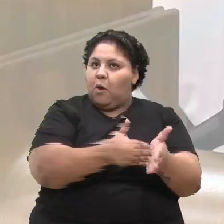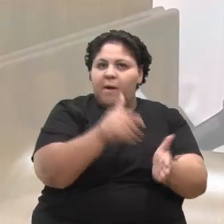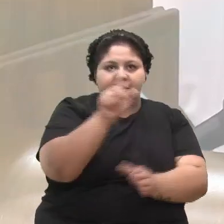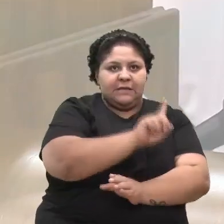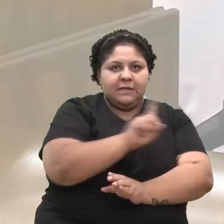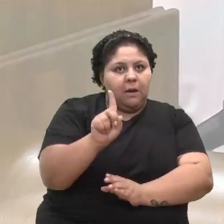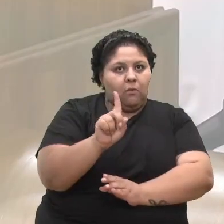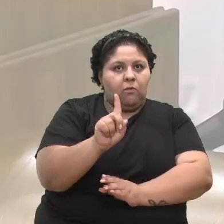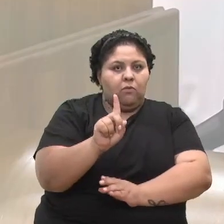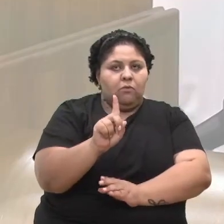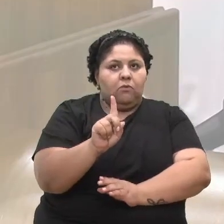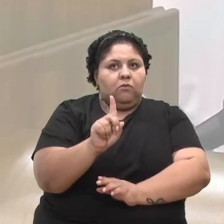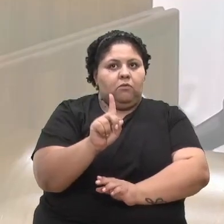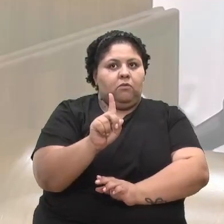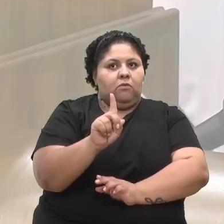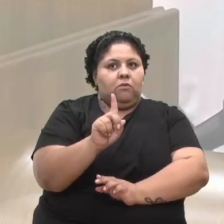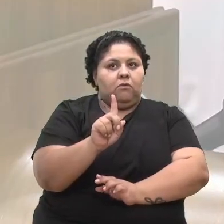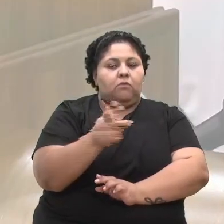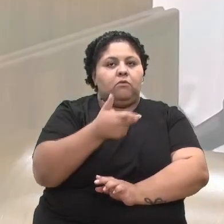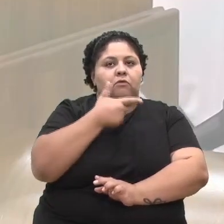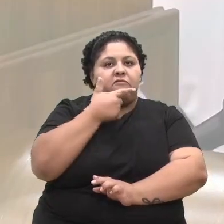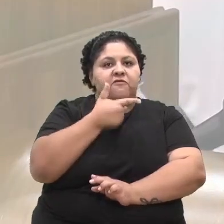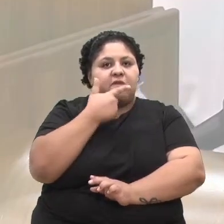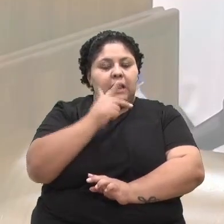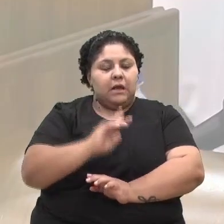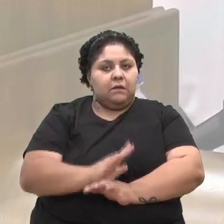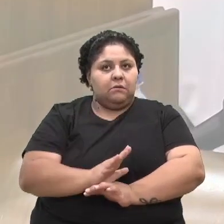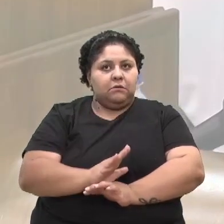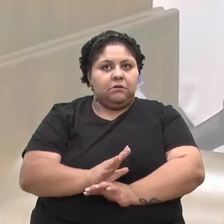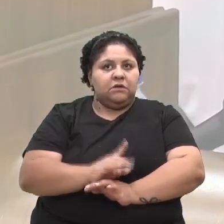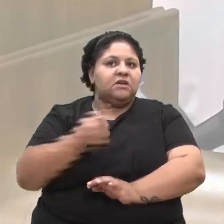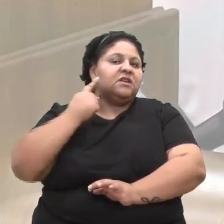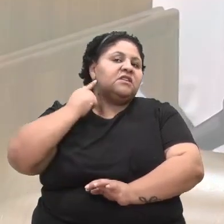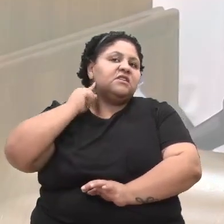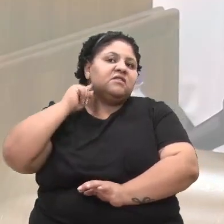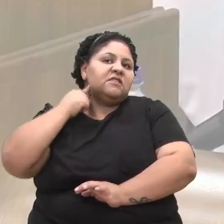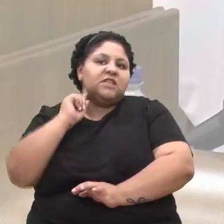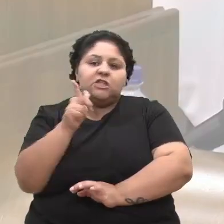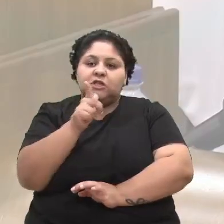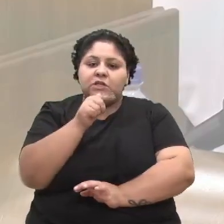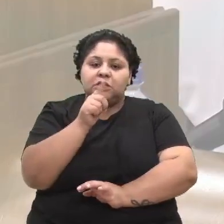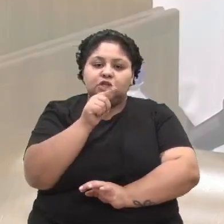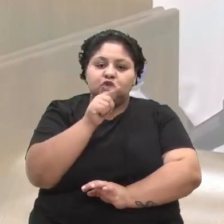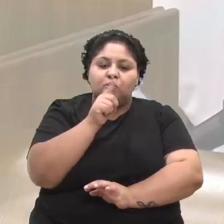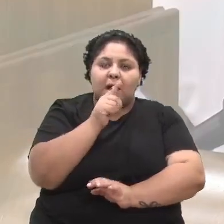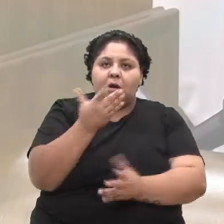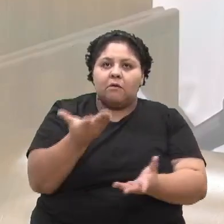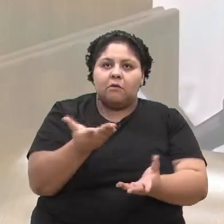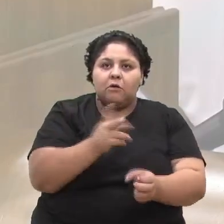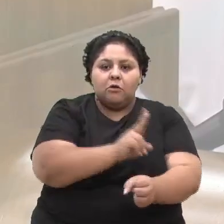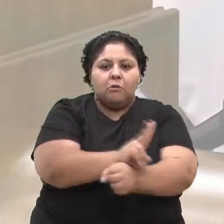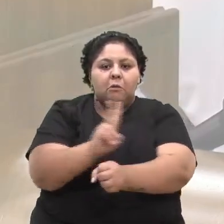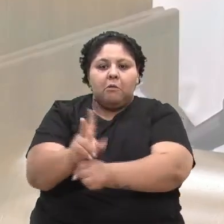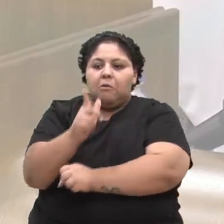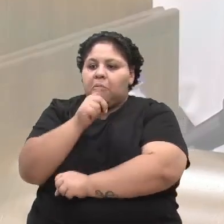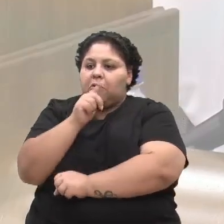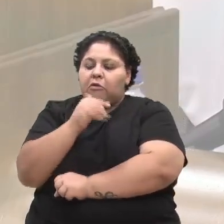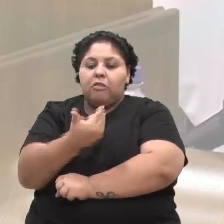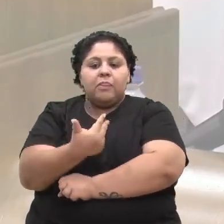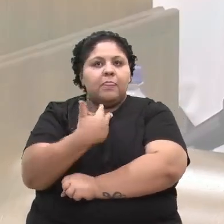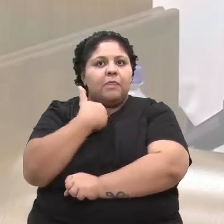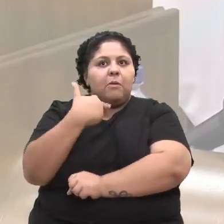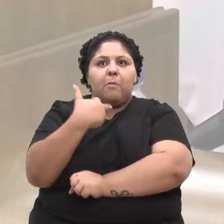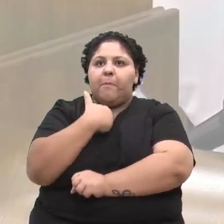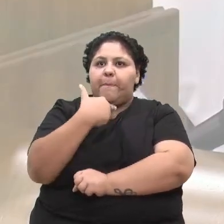entrar. E dizer que lixo, saneamento e água não pode sair das mãos do